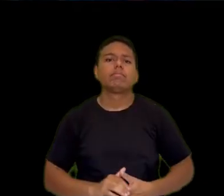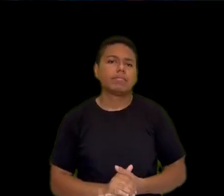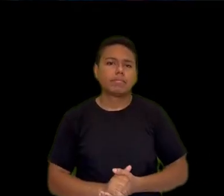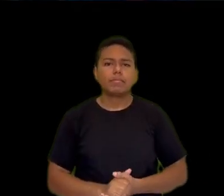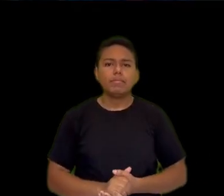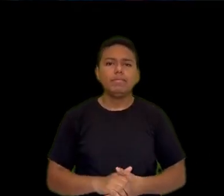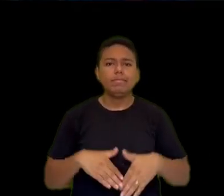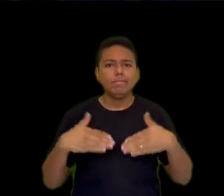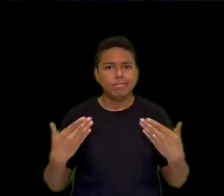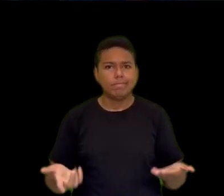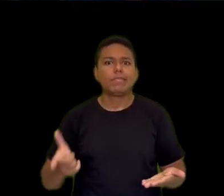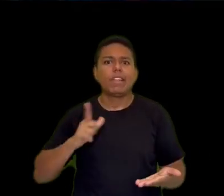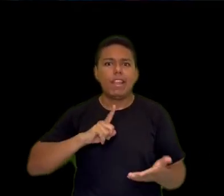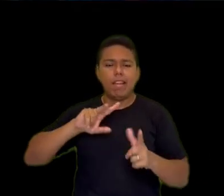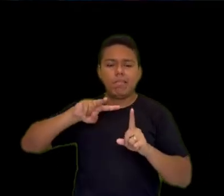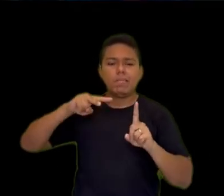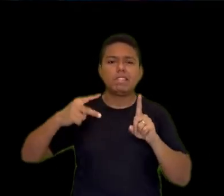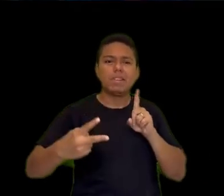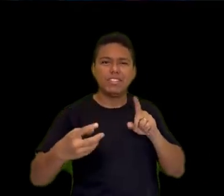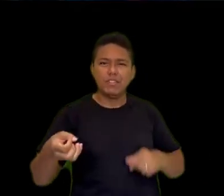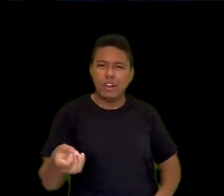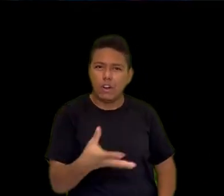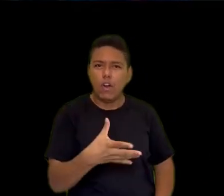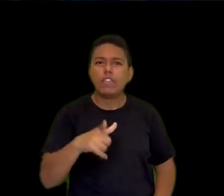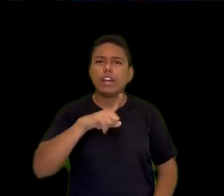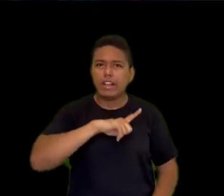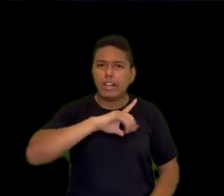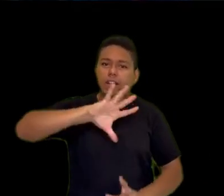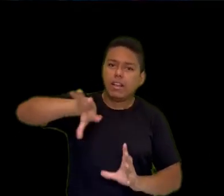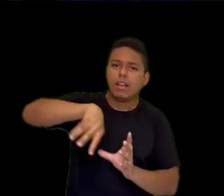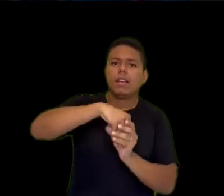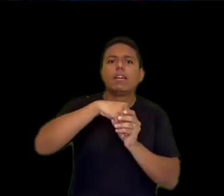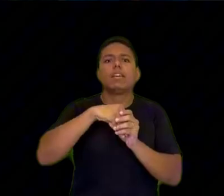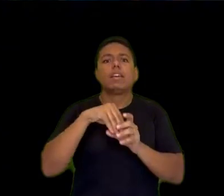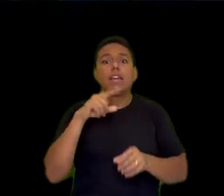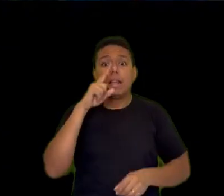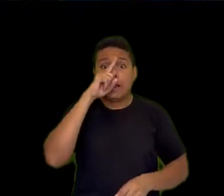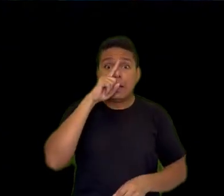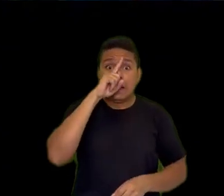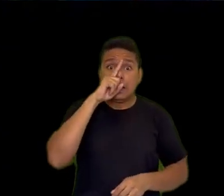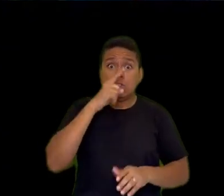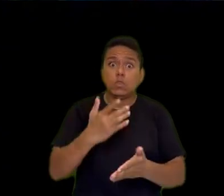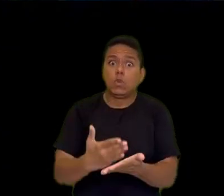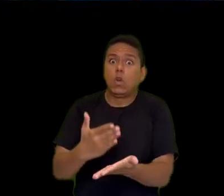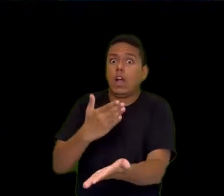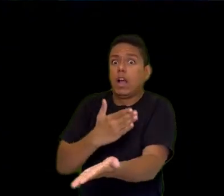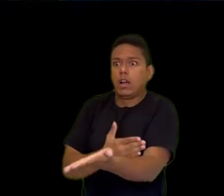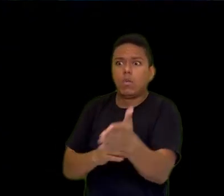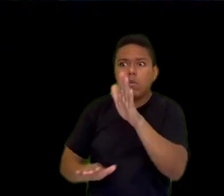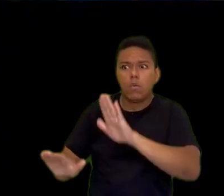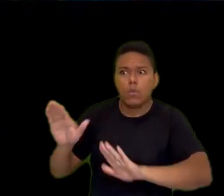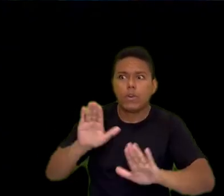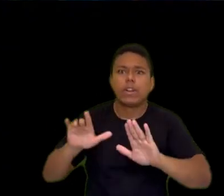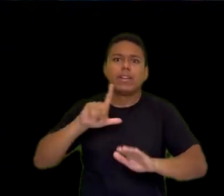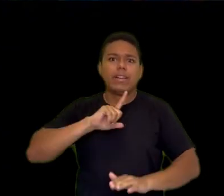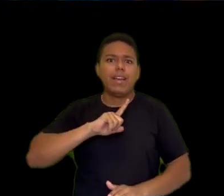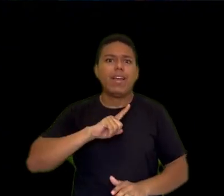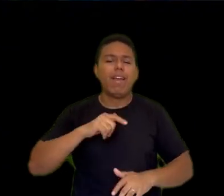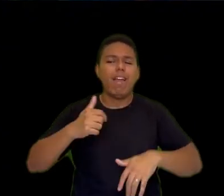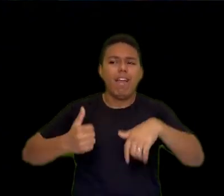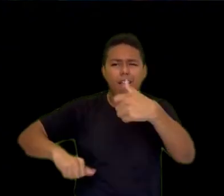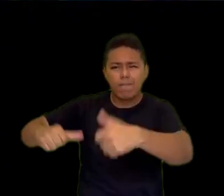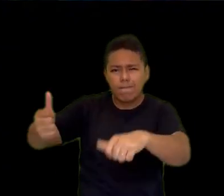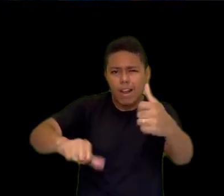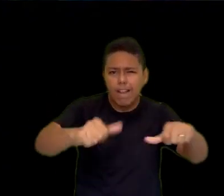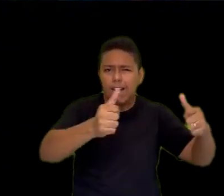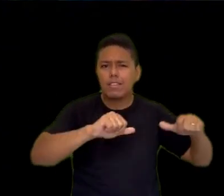a prevenção de risco, numa perspectiva de dinâmica avaliação. O gerenciamento ou a gestão